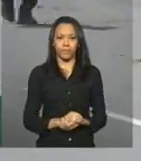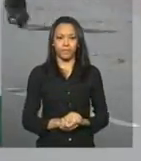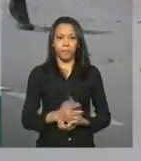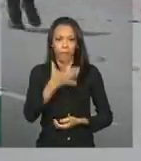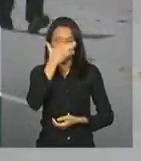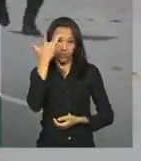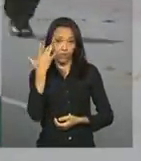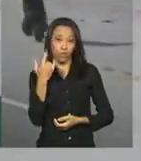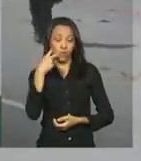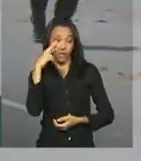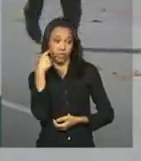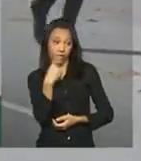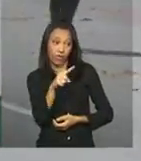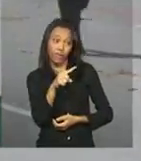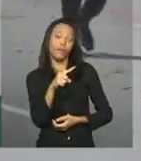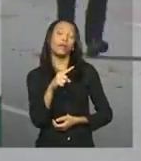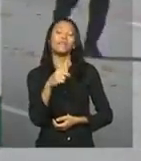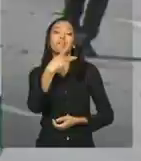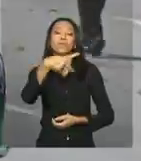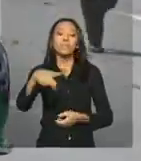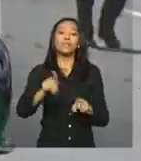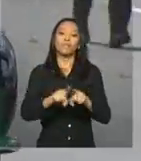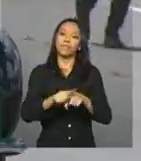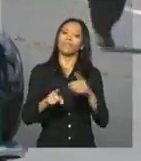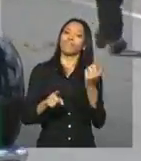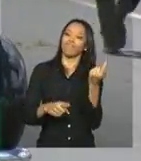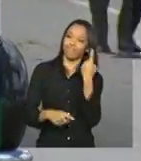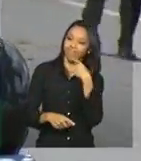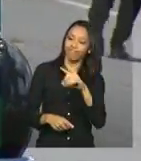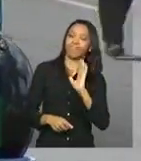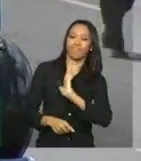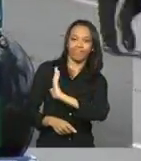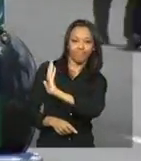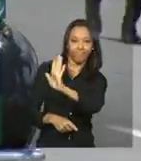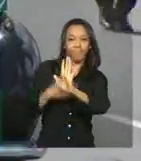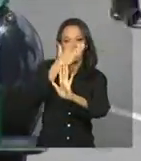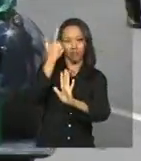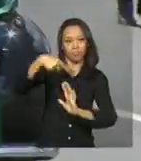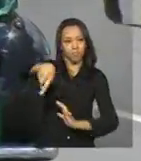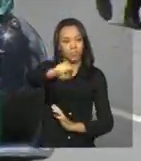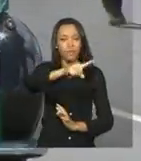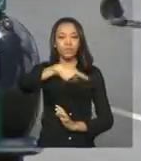Pessoas acenando para a presidenta e ela também acenando para o público.